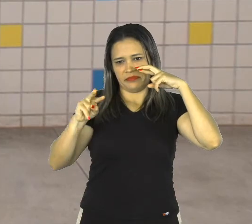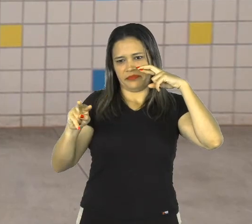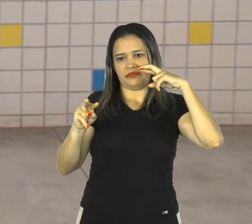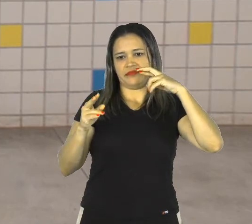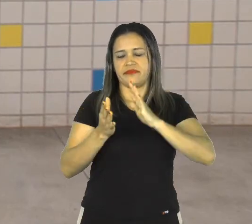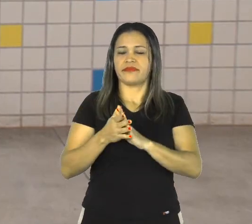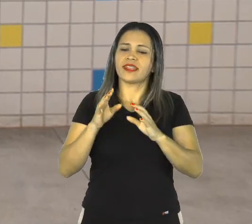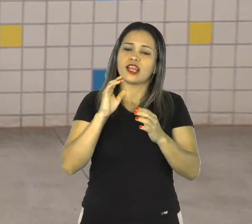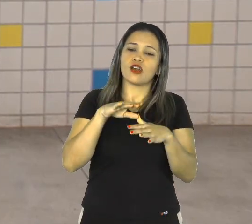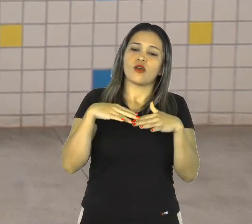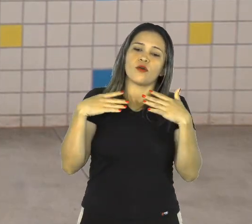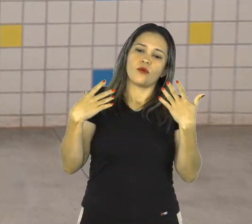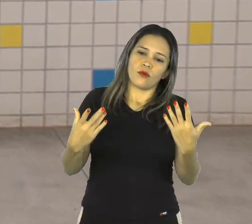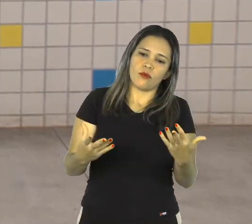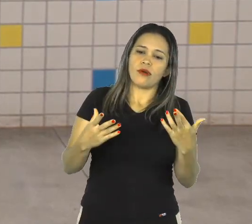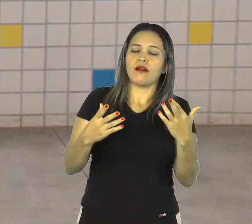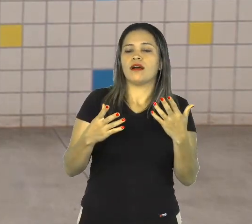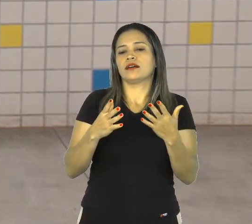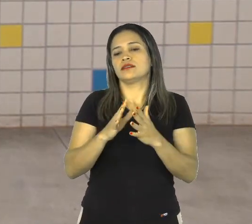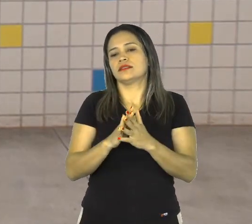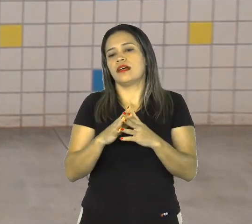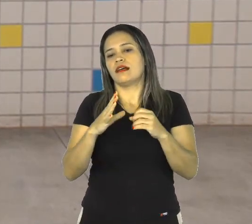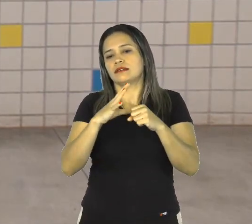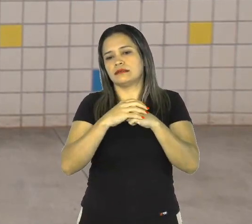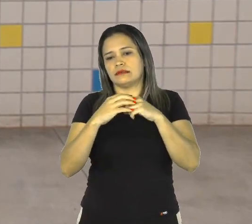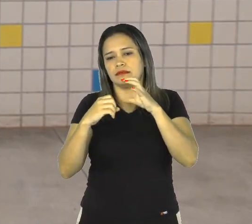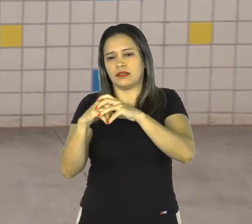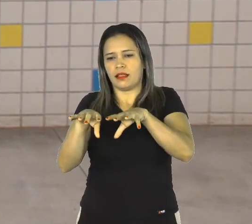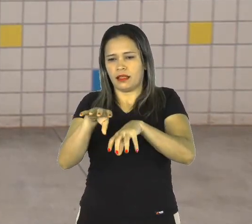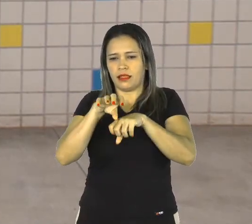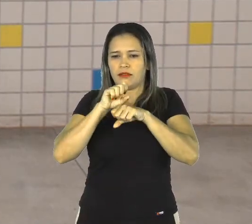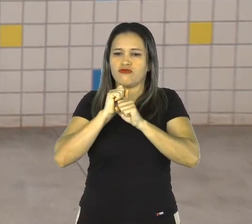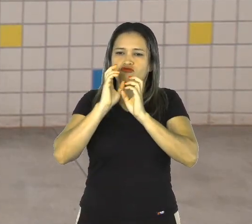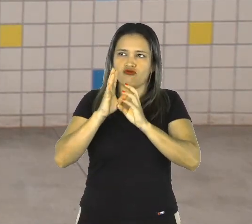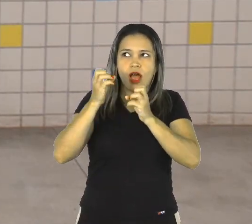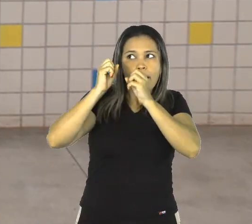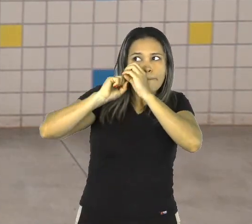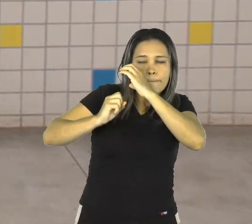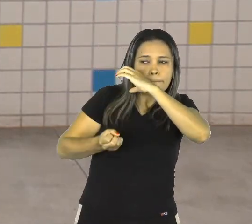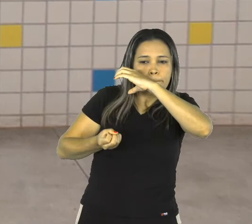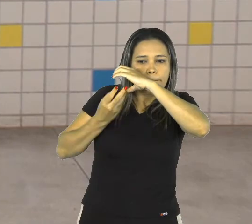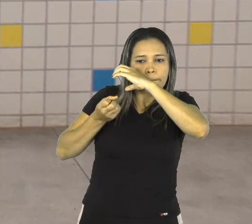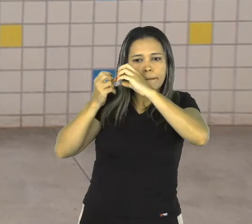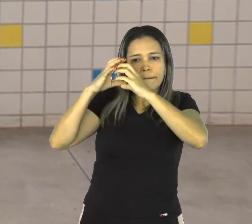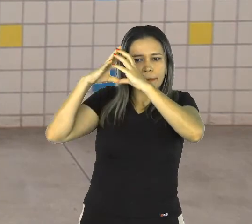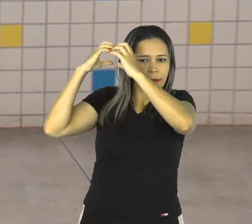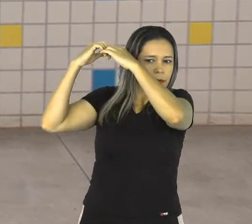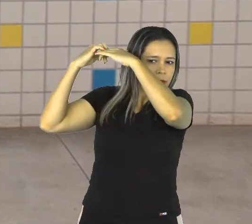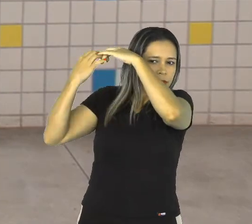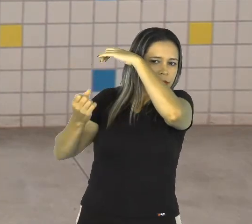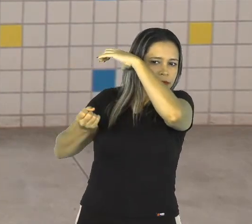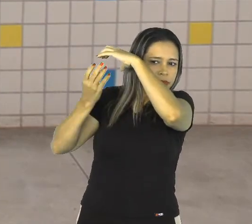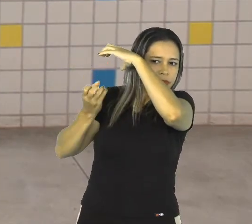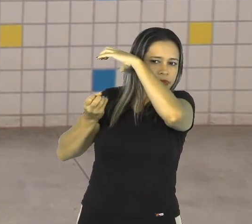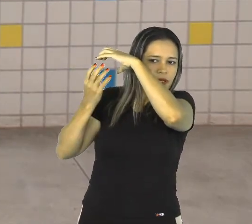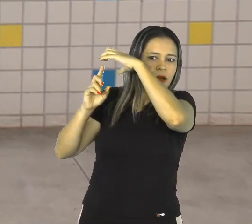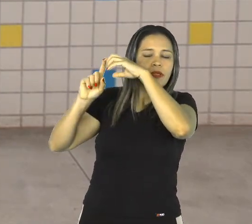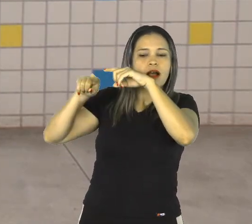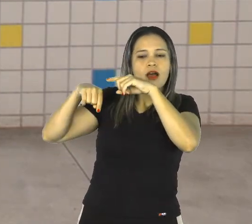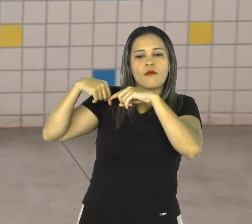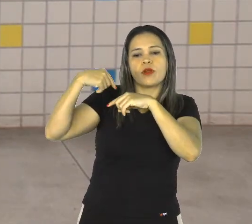células receptoras elas já mandaram a mensagem, elas vão mandar para um outro componente do